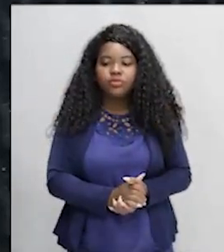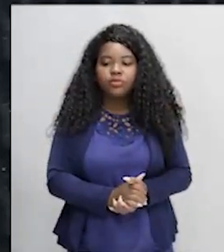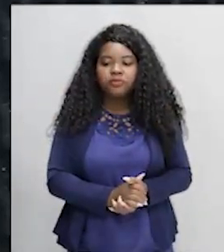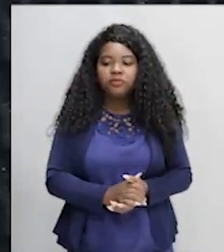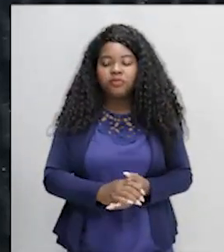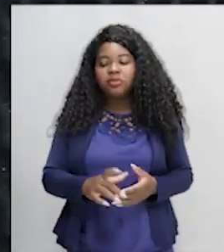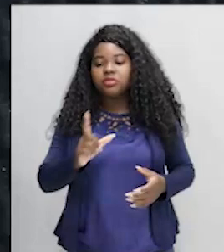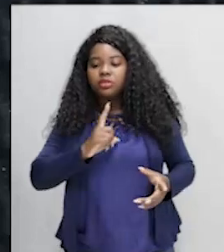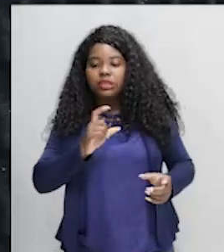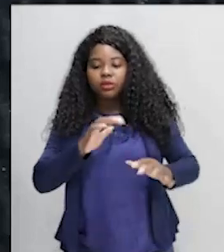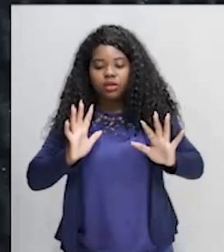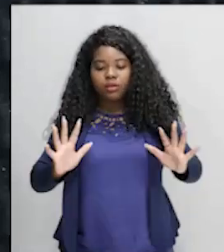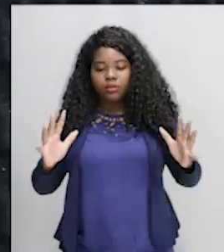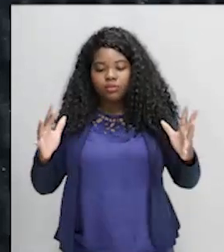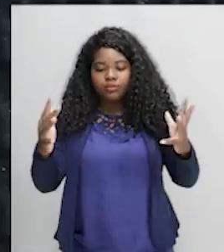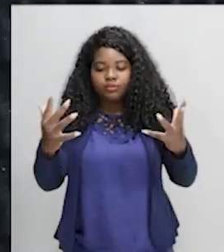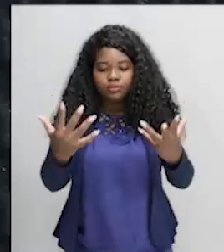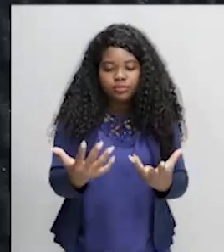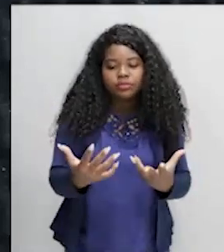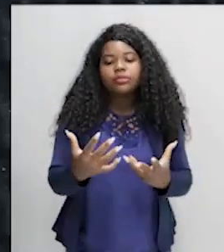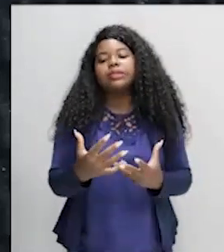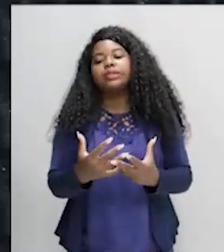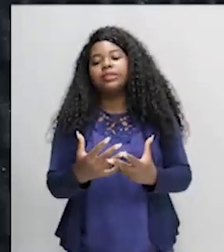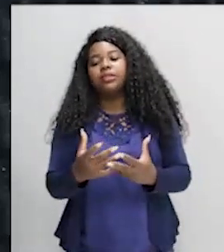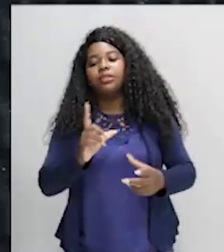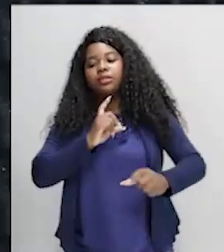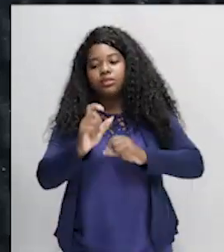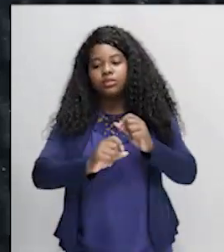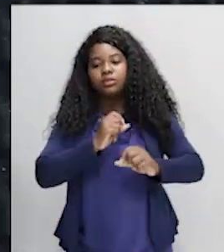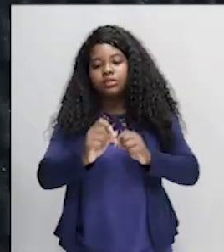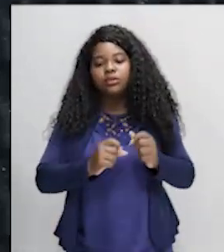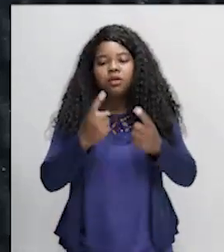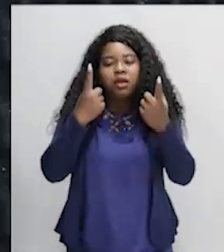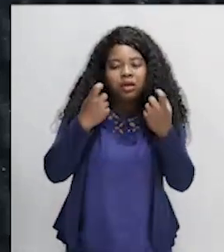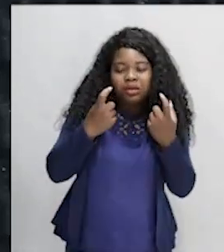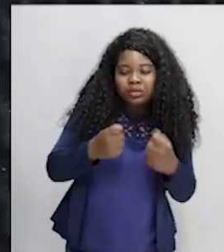choros, pantomimas, gritos, malabarismos, entregas